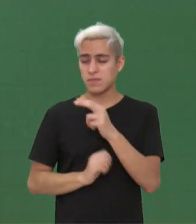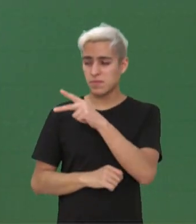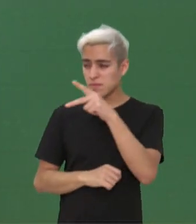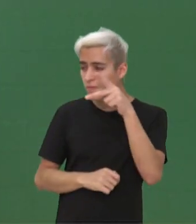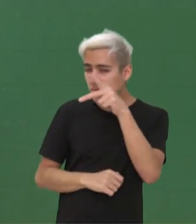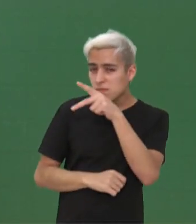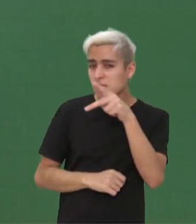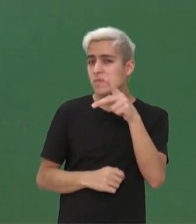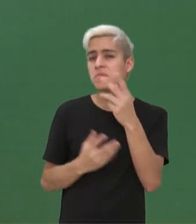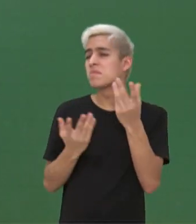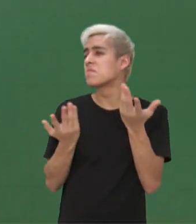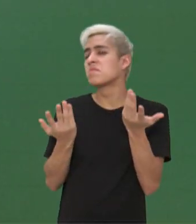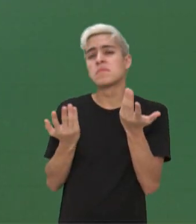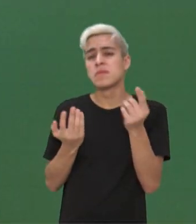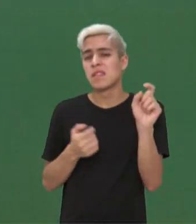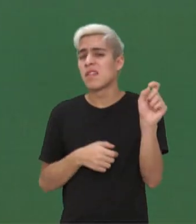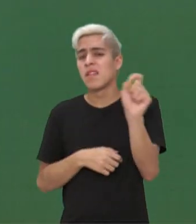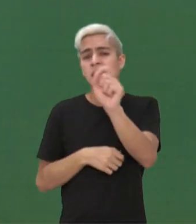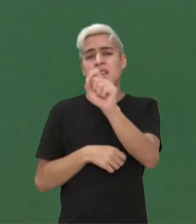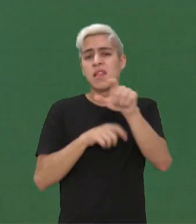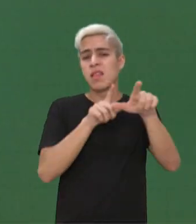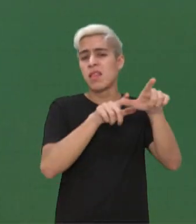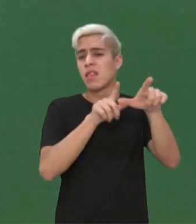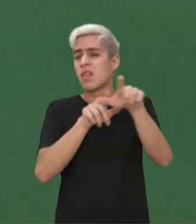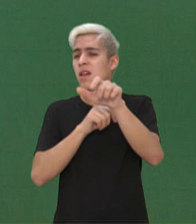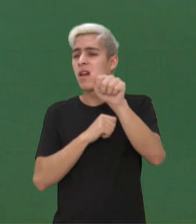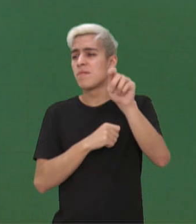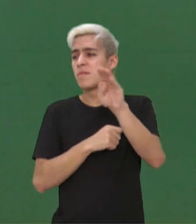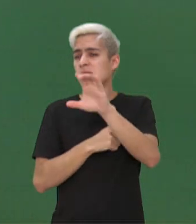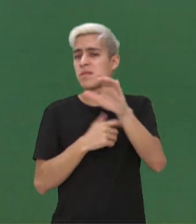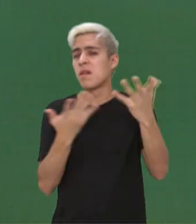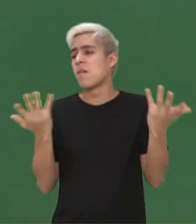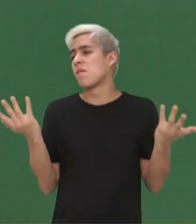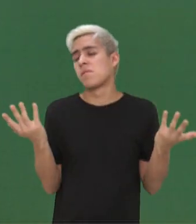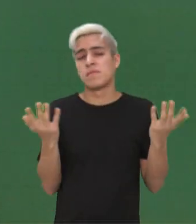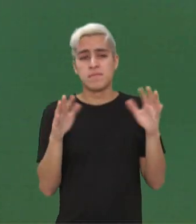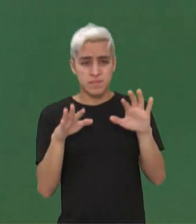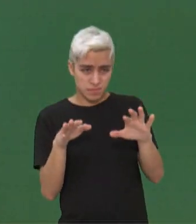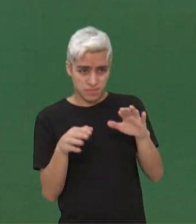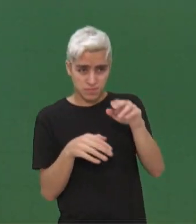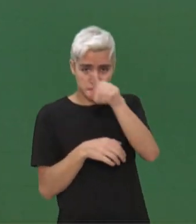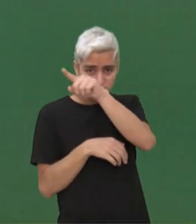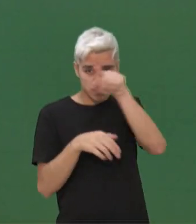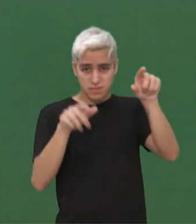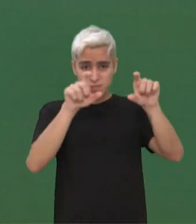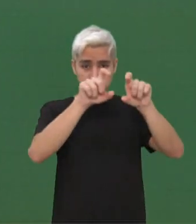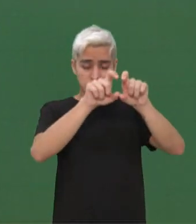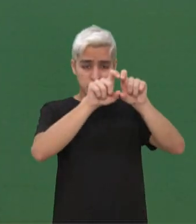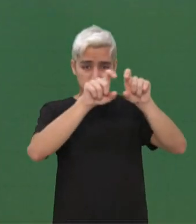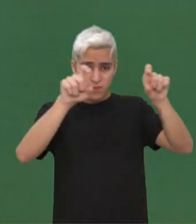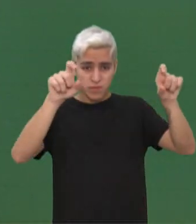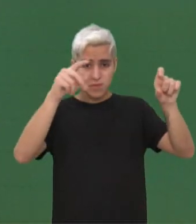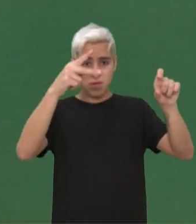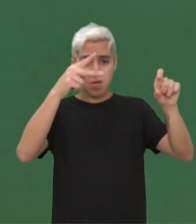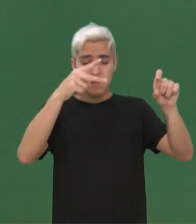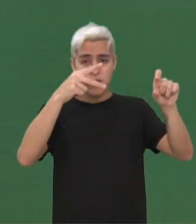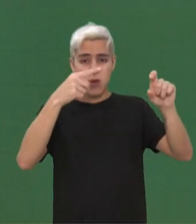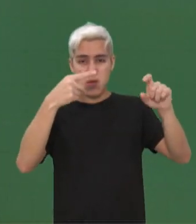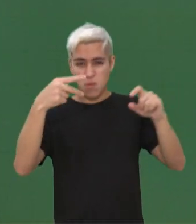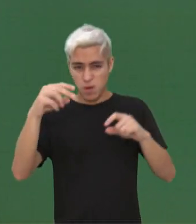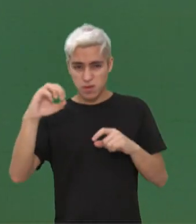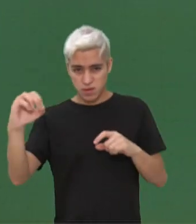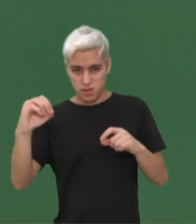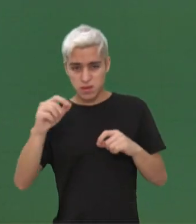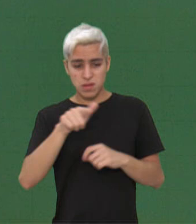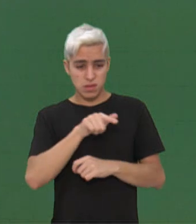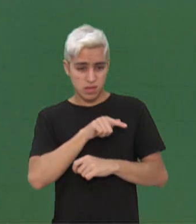Professor, mas quem são os coeficientes A, B e C? Quando você pega essa função igual a zero, nós temos o valor